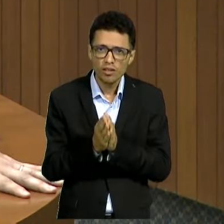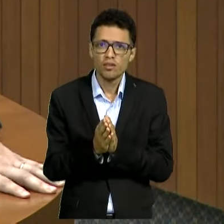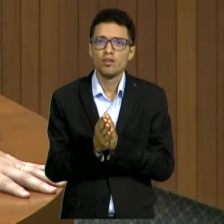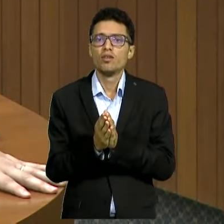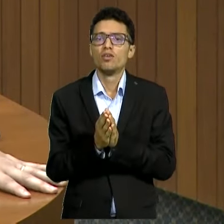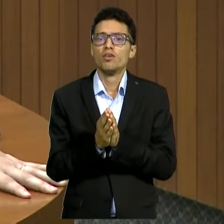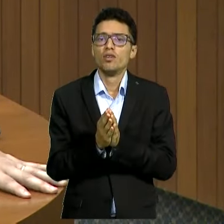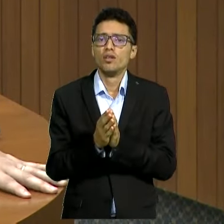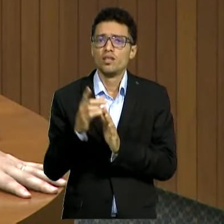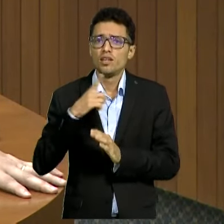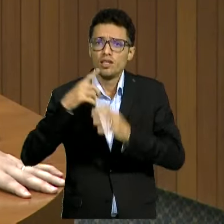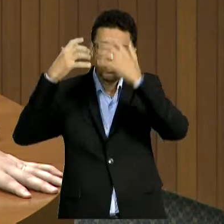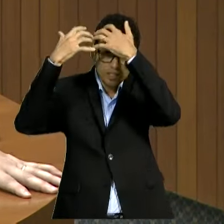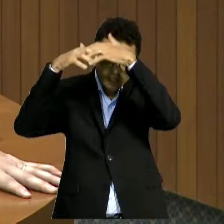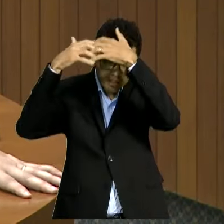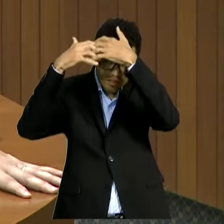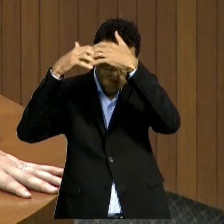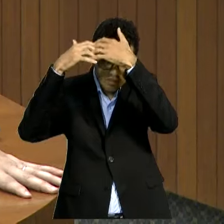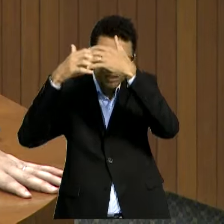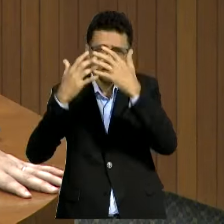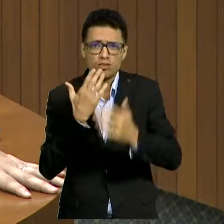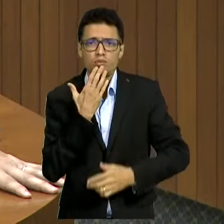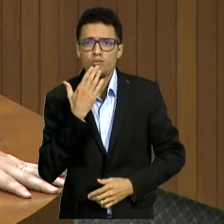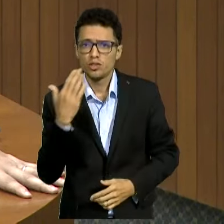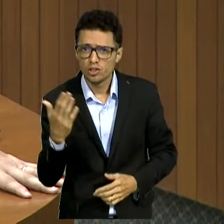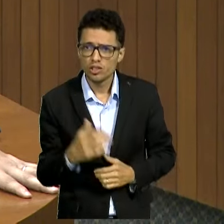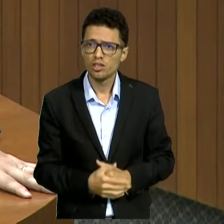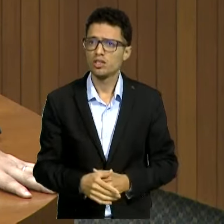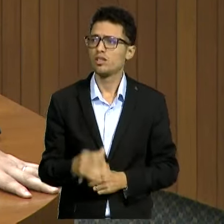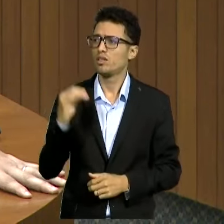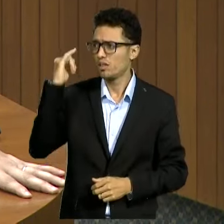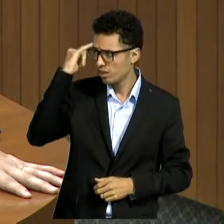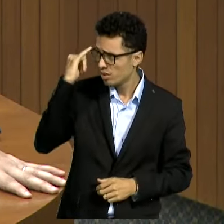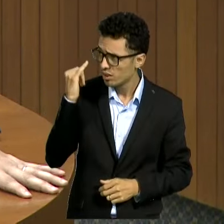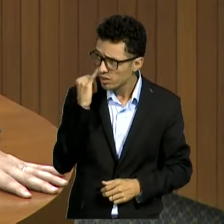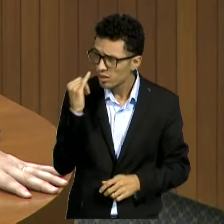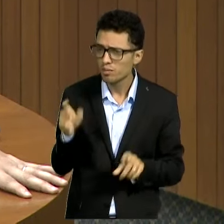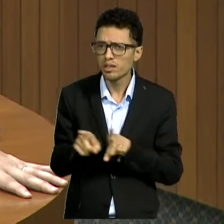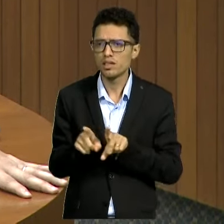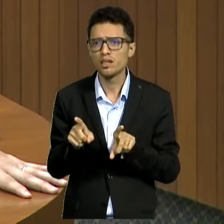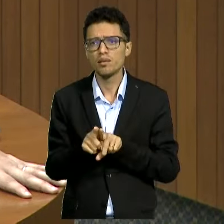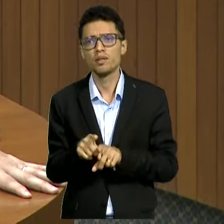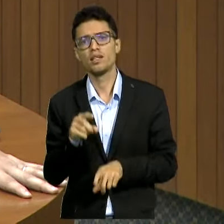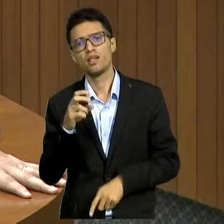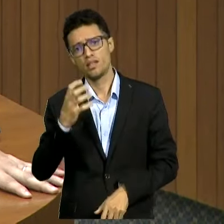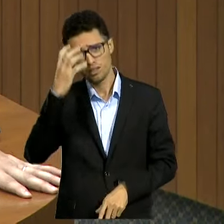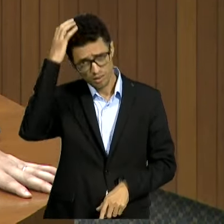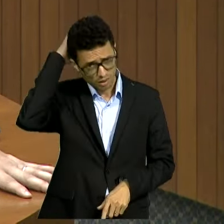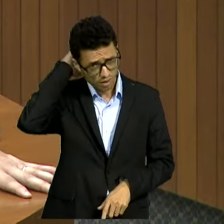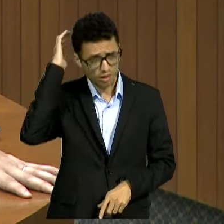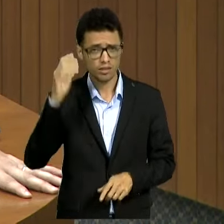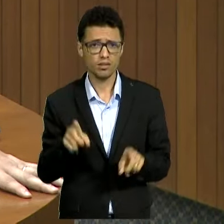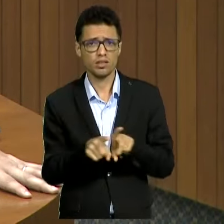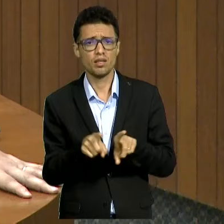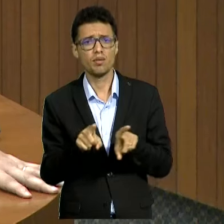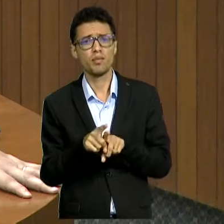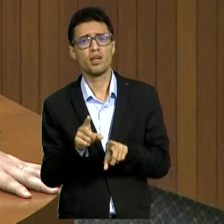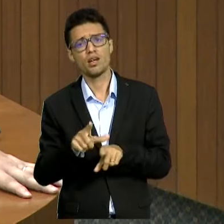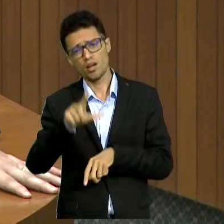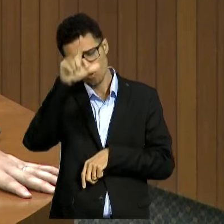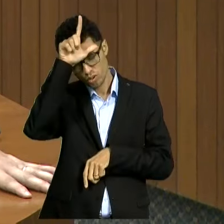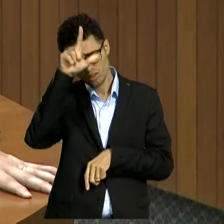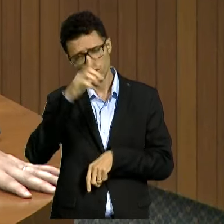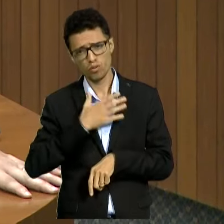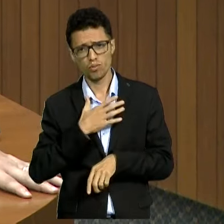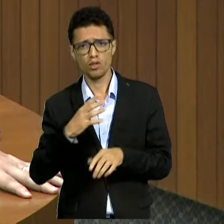presidente, à presidente deputada Iracema, e aos líderes, deputado Neto Evangelista, especialmente também ao líder do meu bloco, que saia em defesa